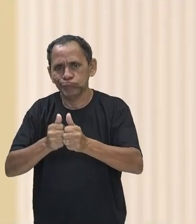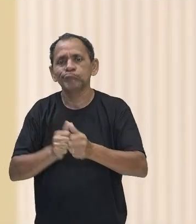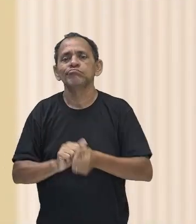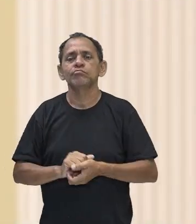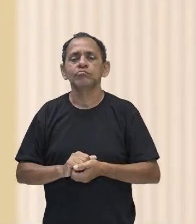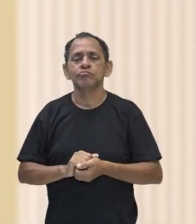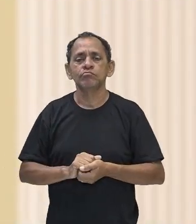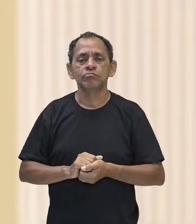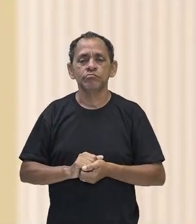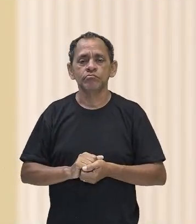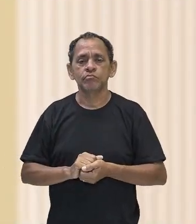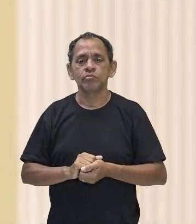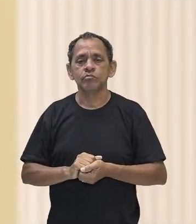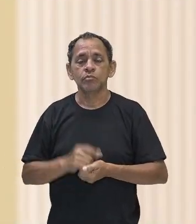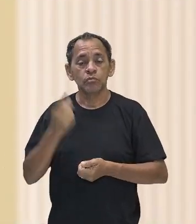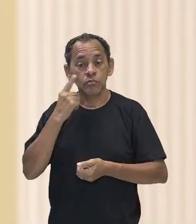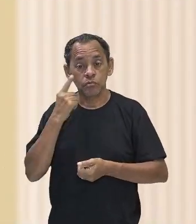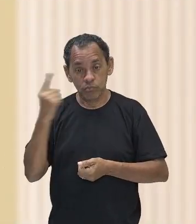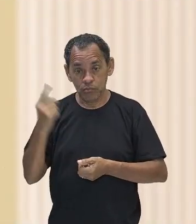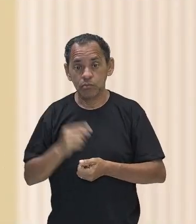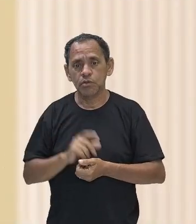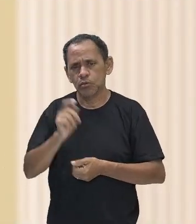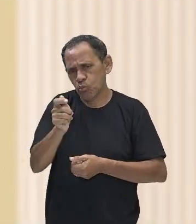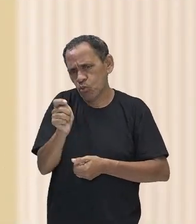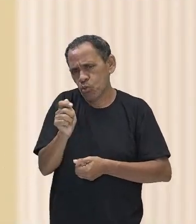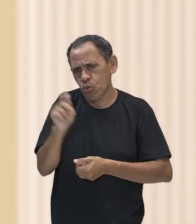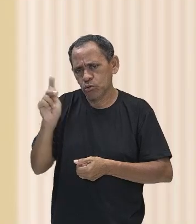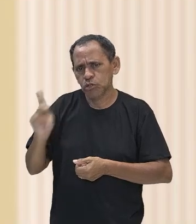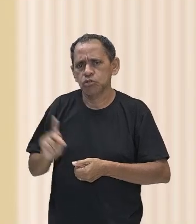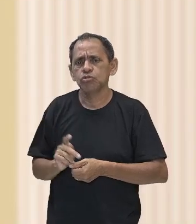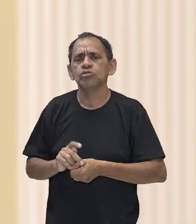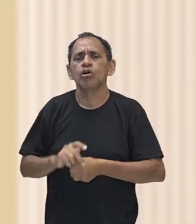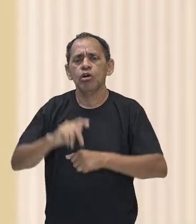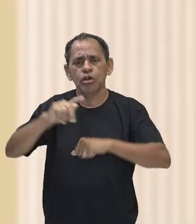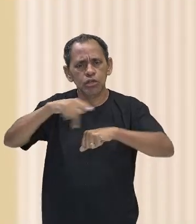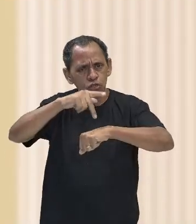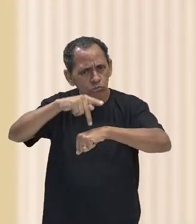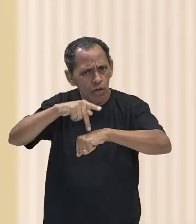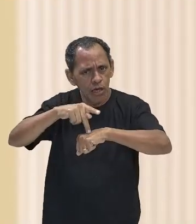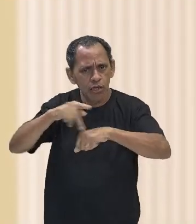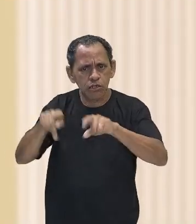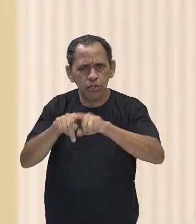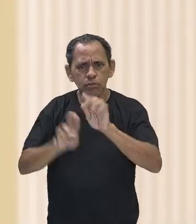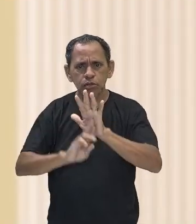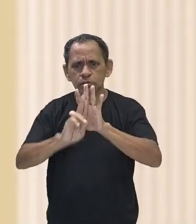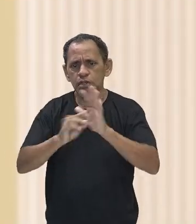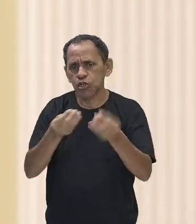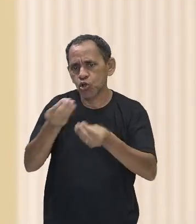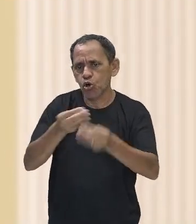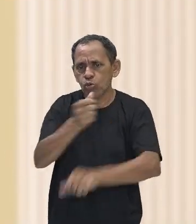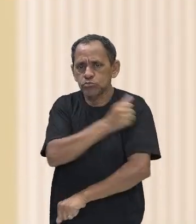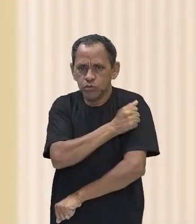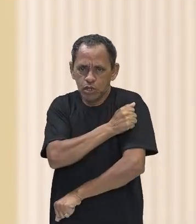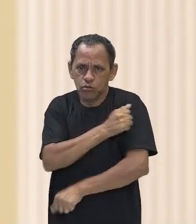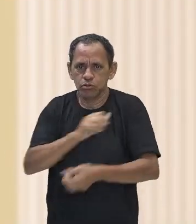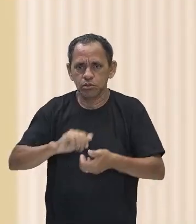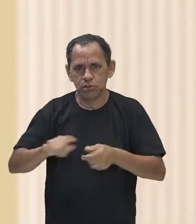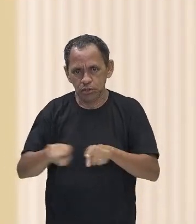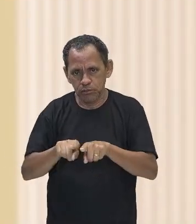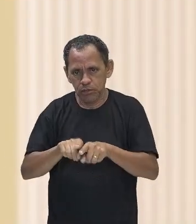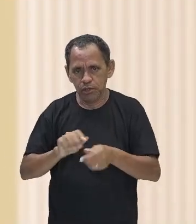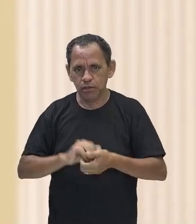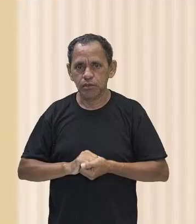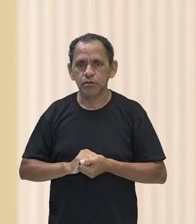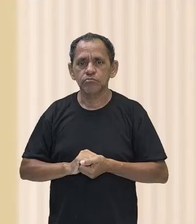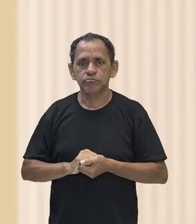Olha aí, né, um pouquinho da história do nosso país representada aí pelos estudantes, né, que